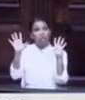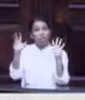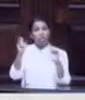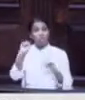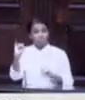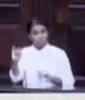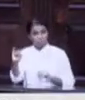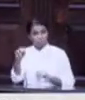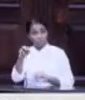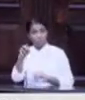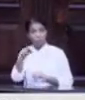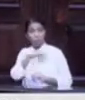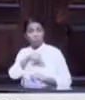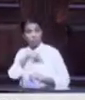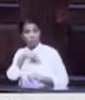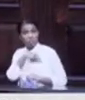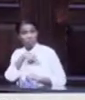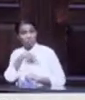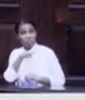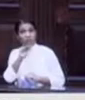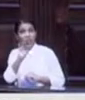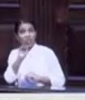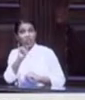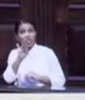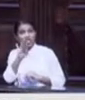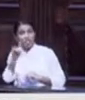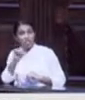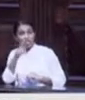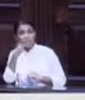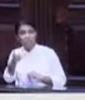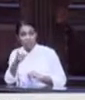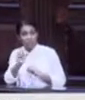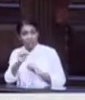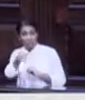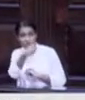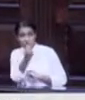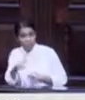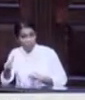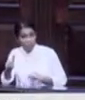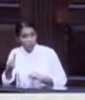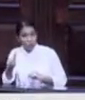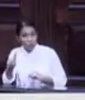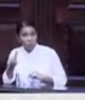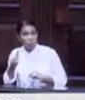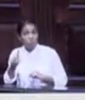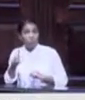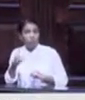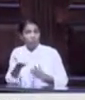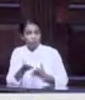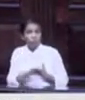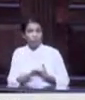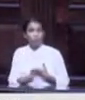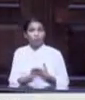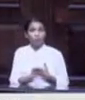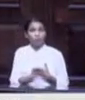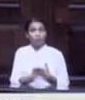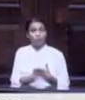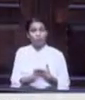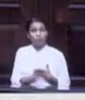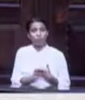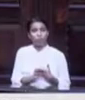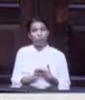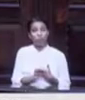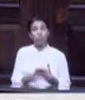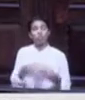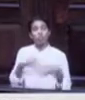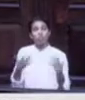a população do Rio de Janeiro não vai ser atendida, nós não temos acordo nenhum, apesar de haver uma lei aprovada no Congresso Nacional. Então,